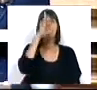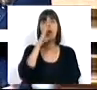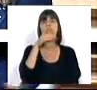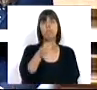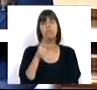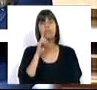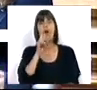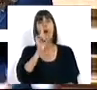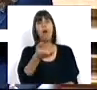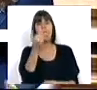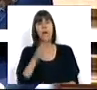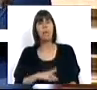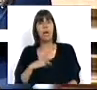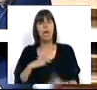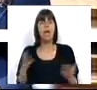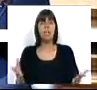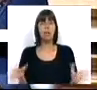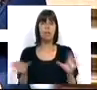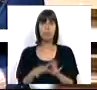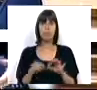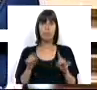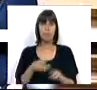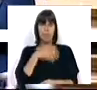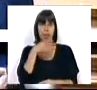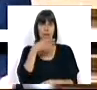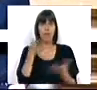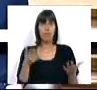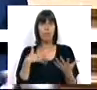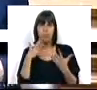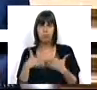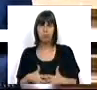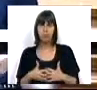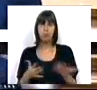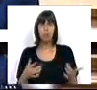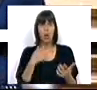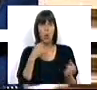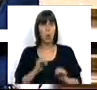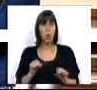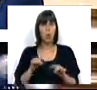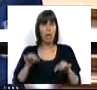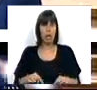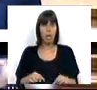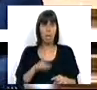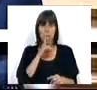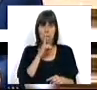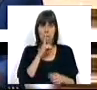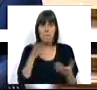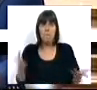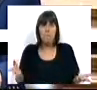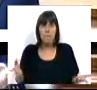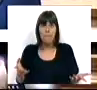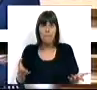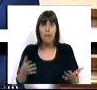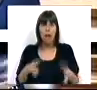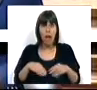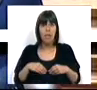de ver o Sr. Primeiro-Ministro reagir em relação a essas declarações, mas tenho dúvidas, porque se não reage também cá, enfim,